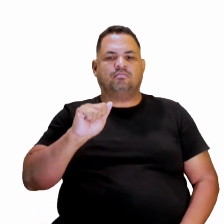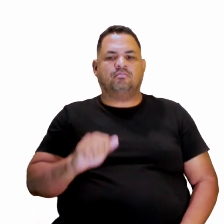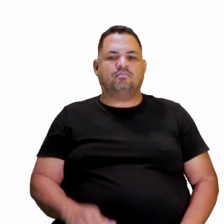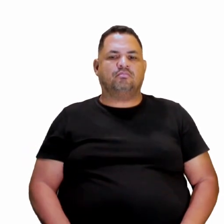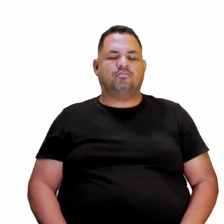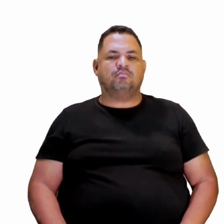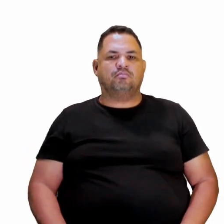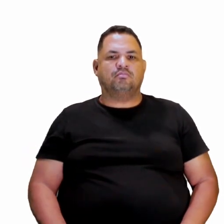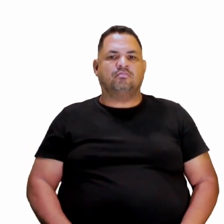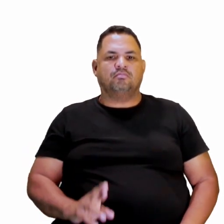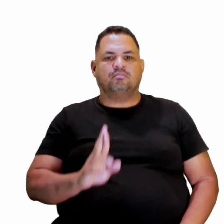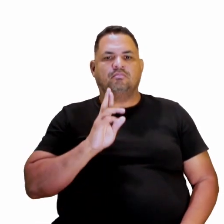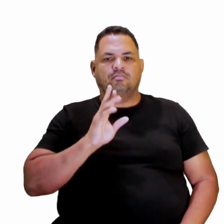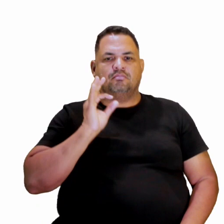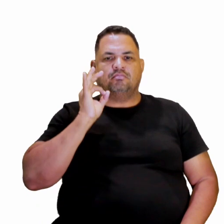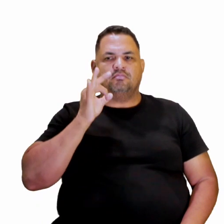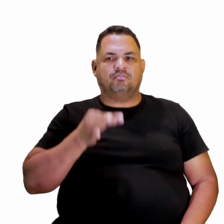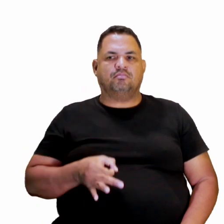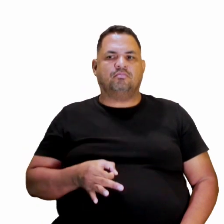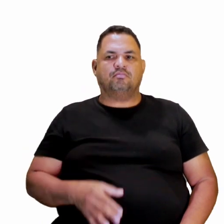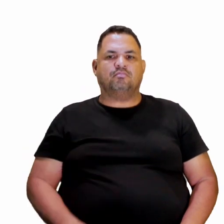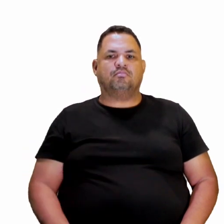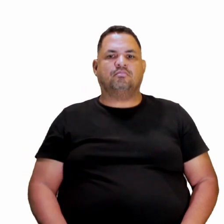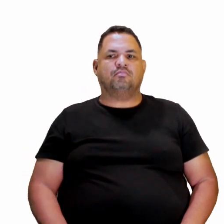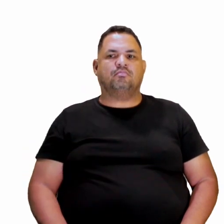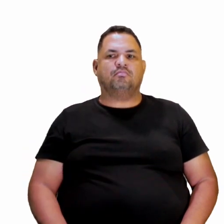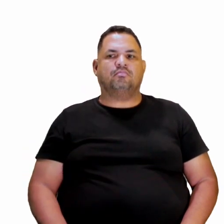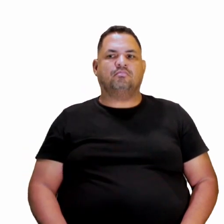ficar a minha alternativa correta.